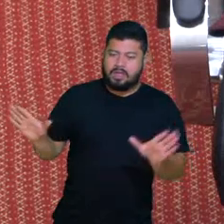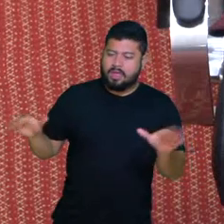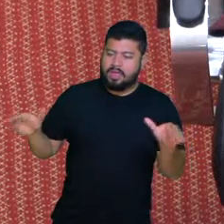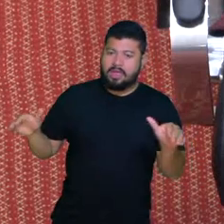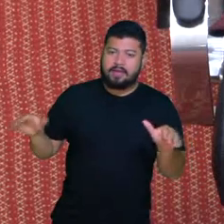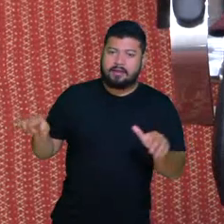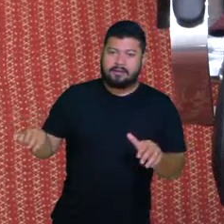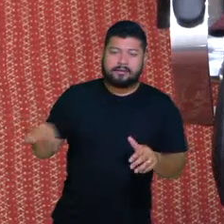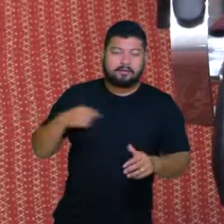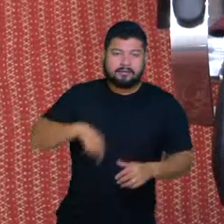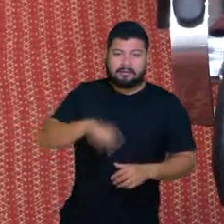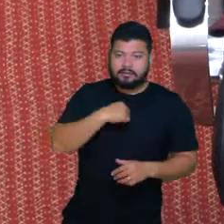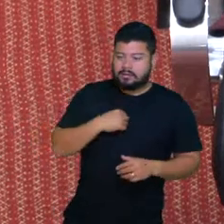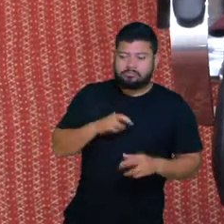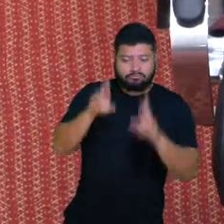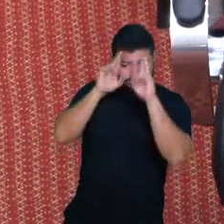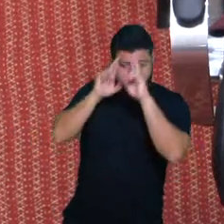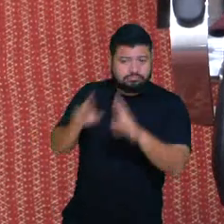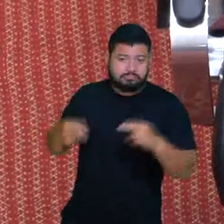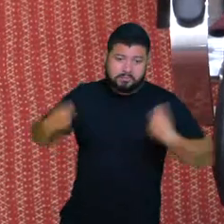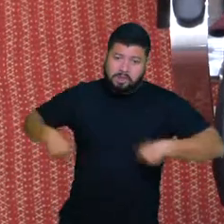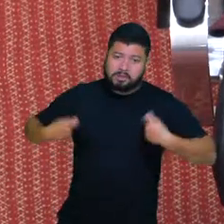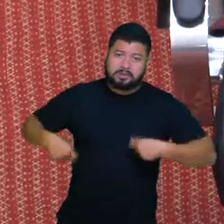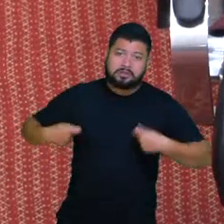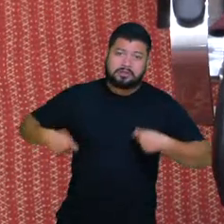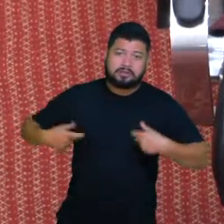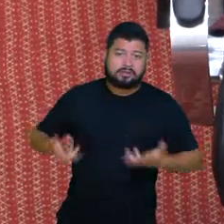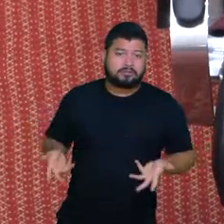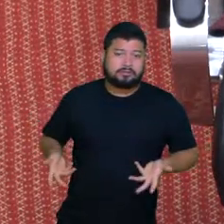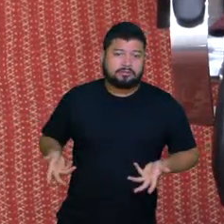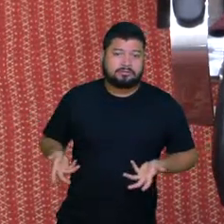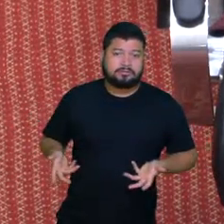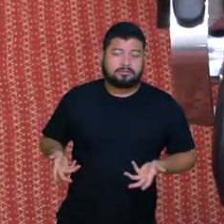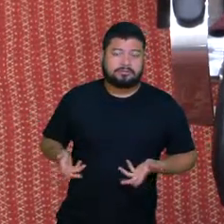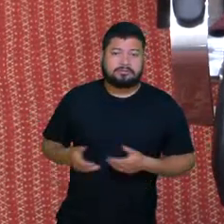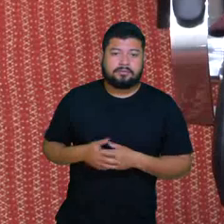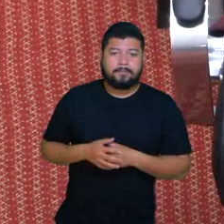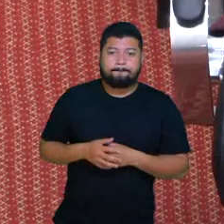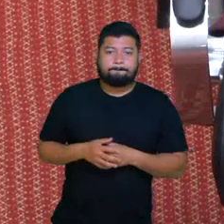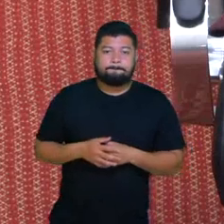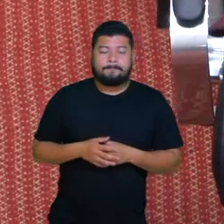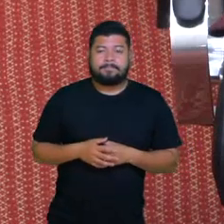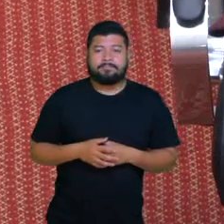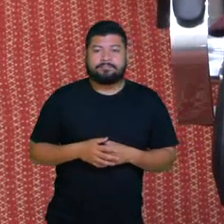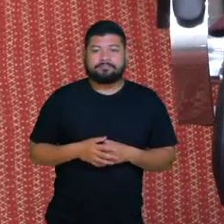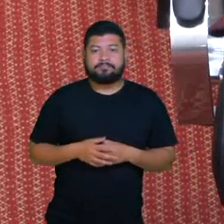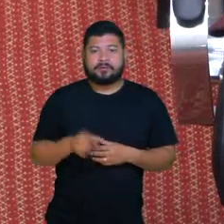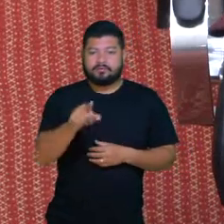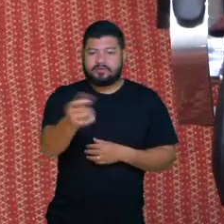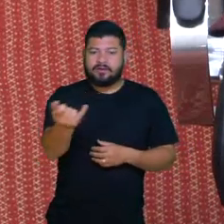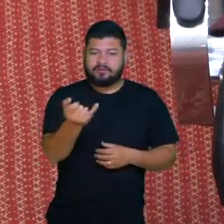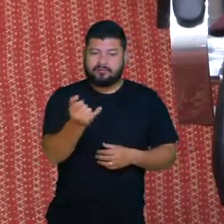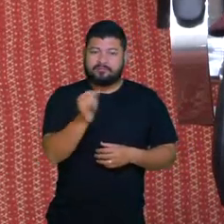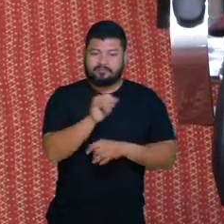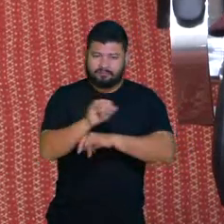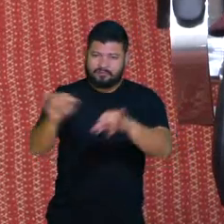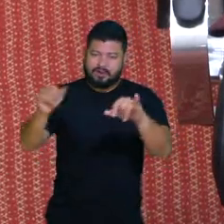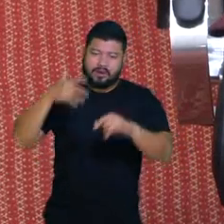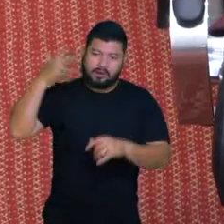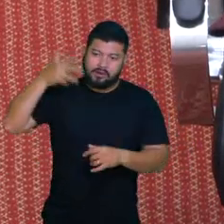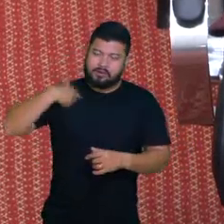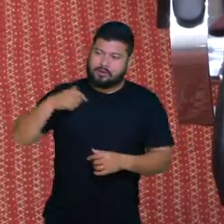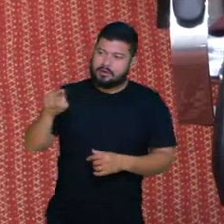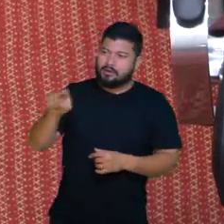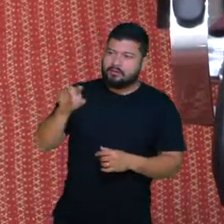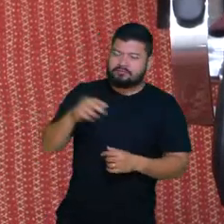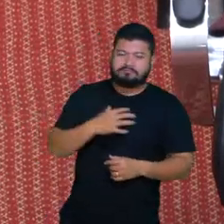merece o nosso respeito e uma das coisas que tu falaste que eu gostei muito eh e me lembra e eu acho